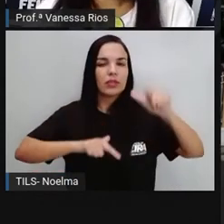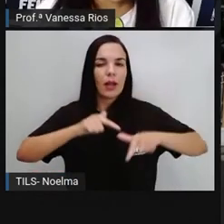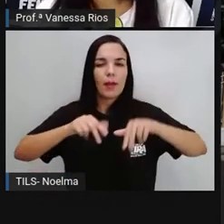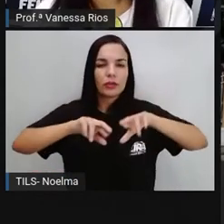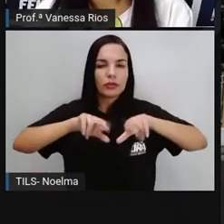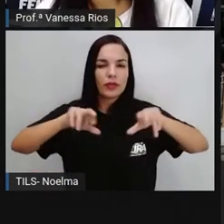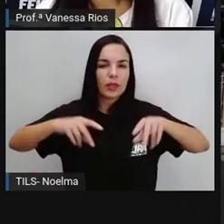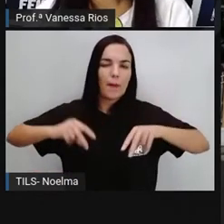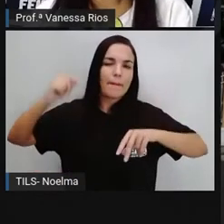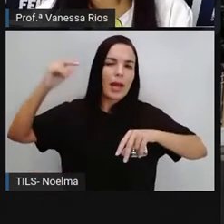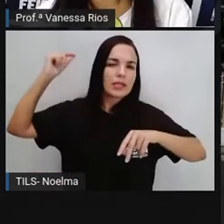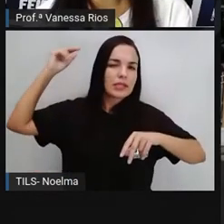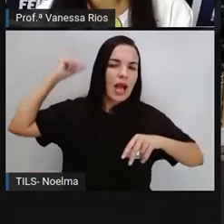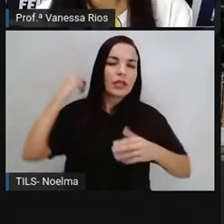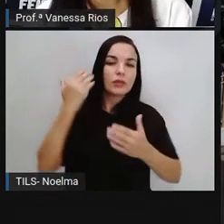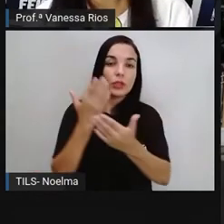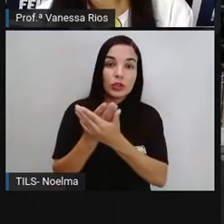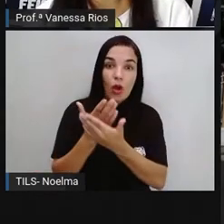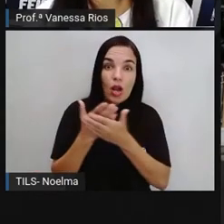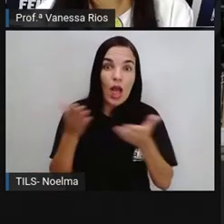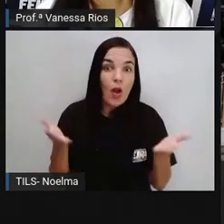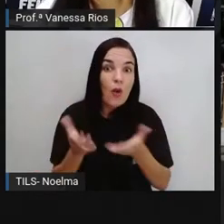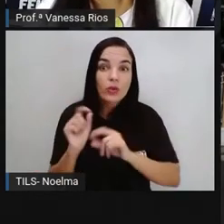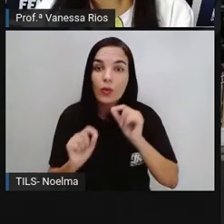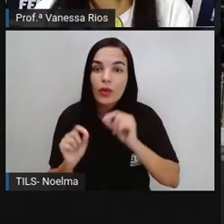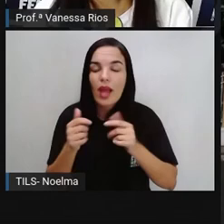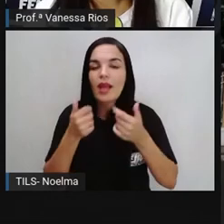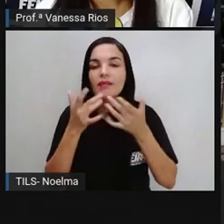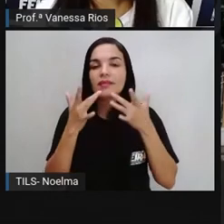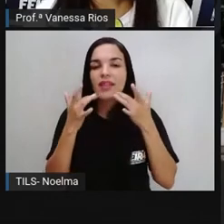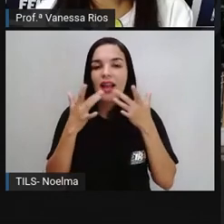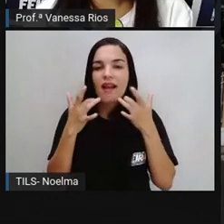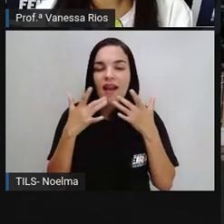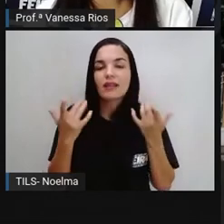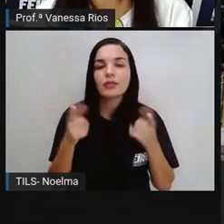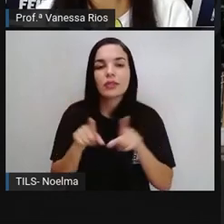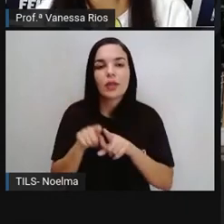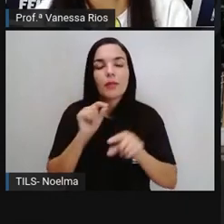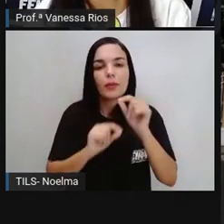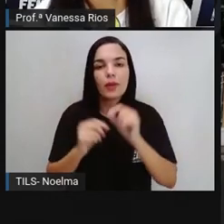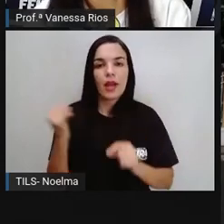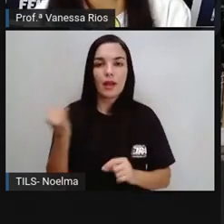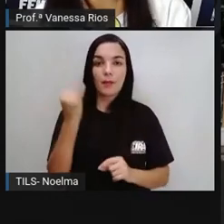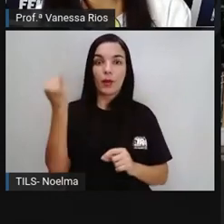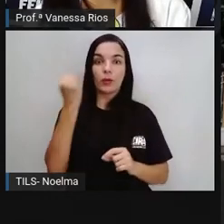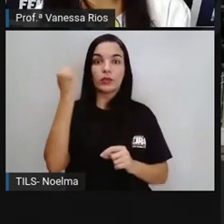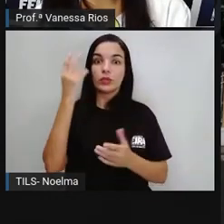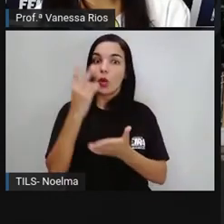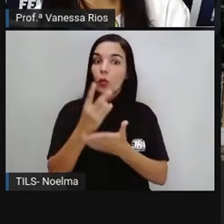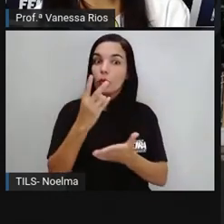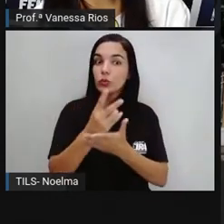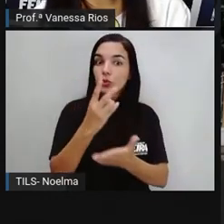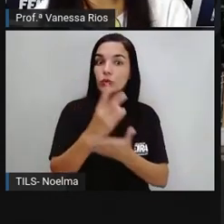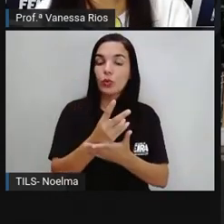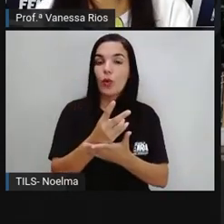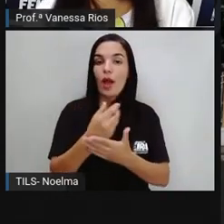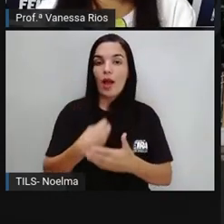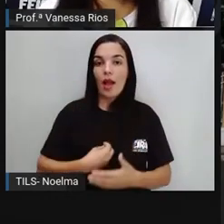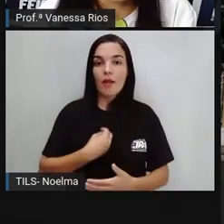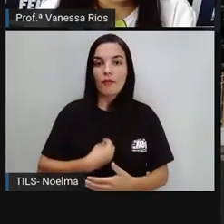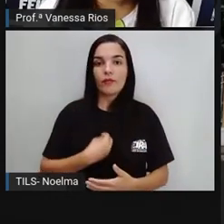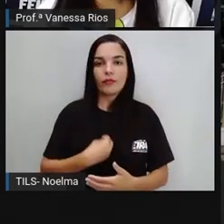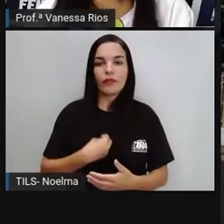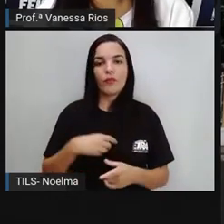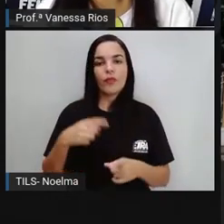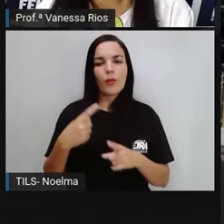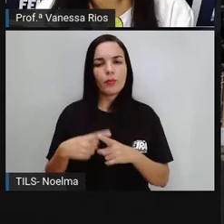foram fundados, construídos, mas a gente percebe a importância em conservar esses monumentos, essas construções, por